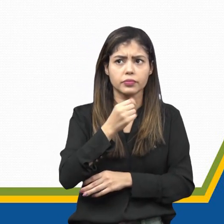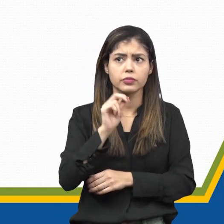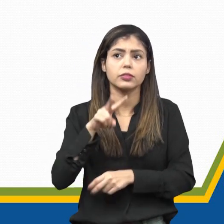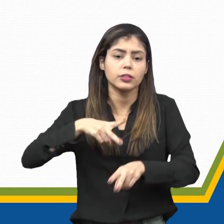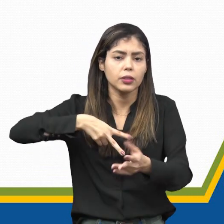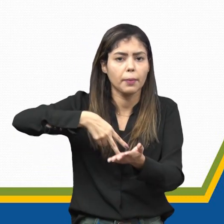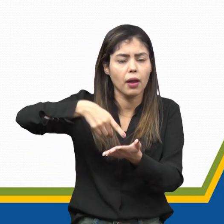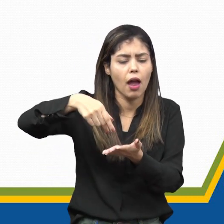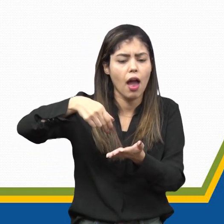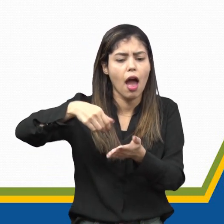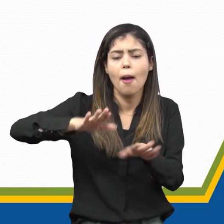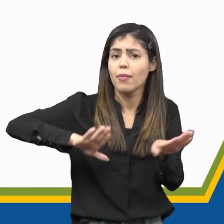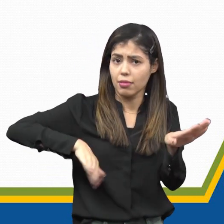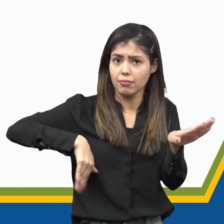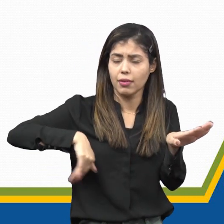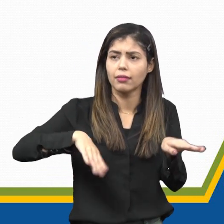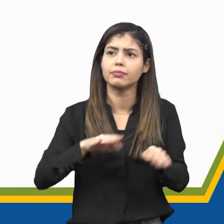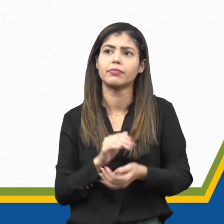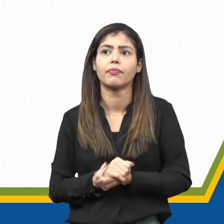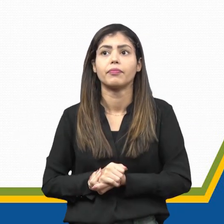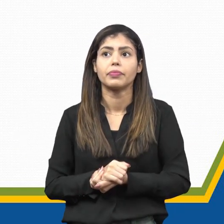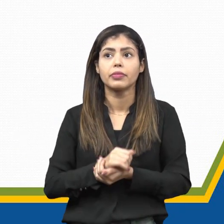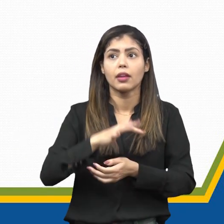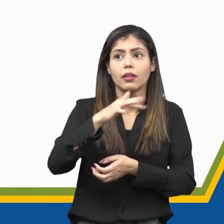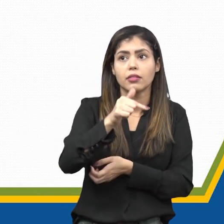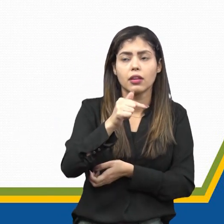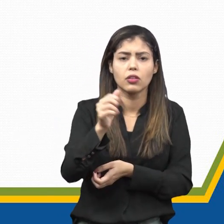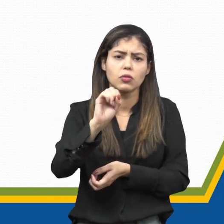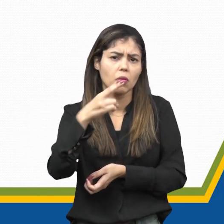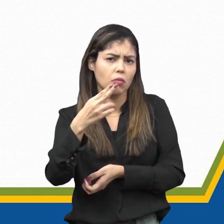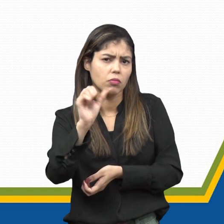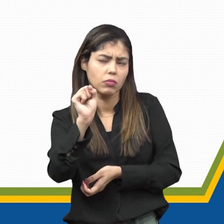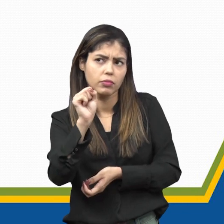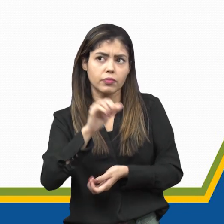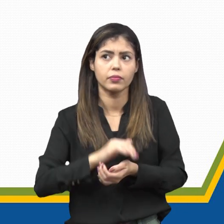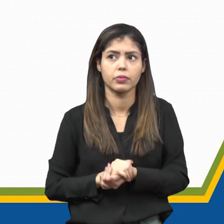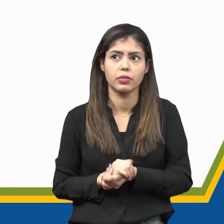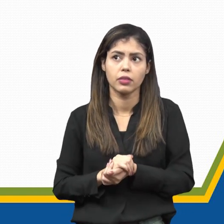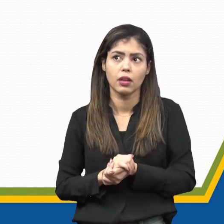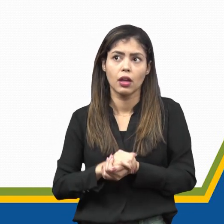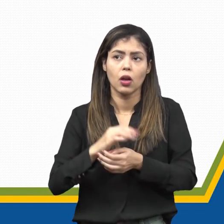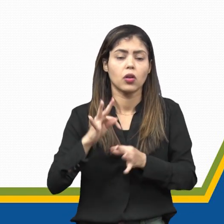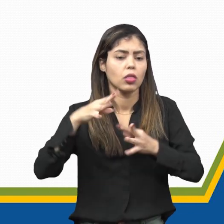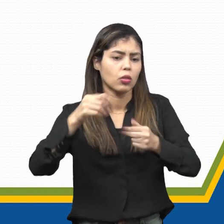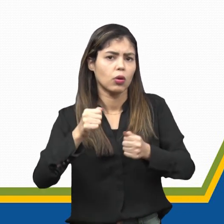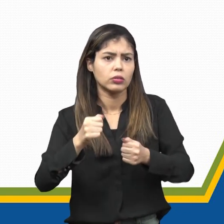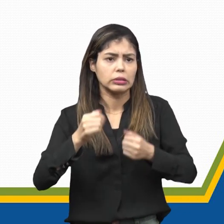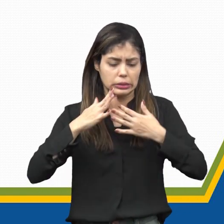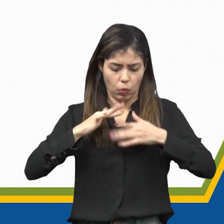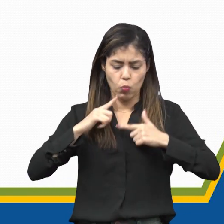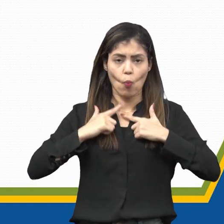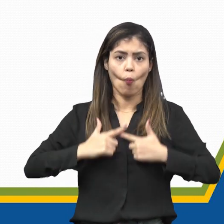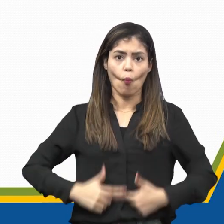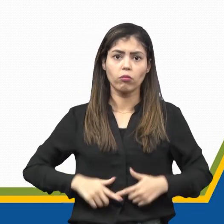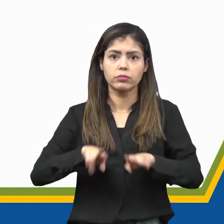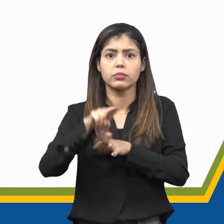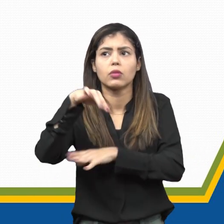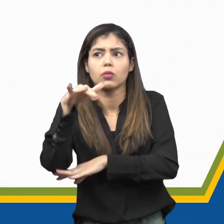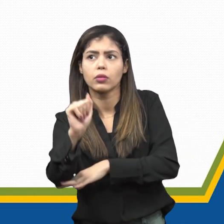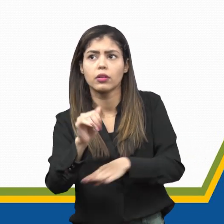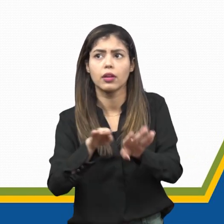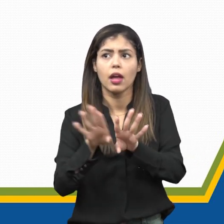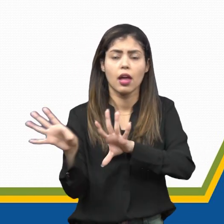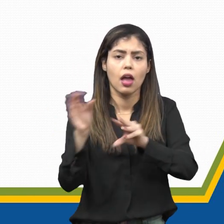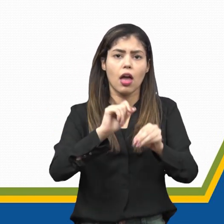que andavam pela praia, obra da 7 ou 8. Eram pardos, todos nus, nas mãos